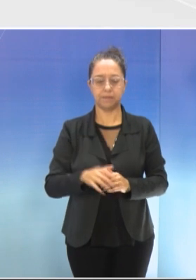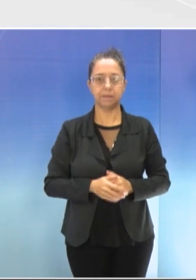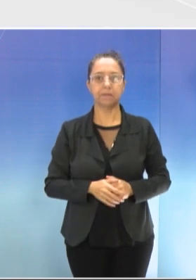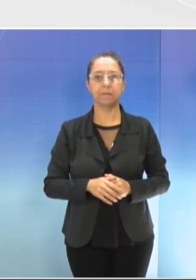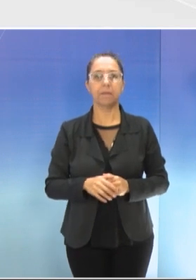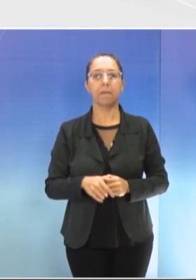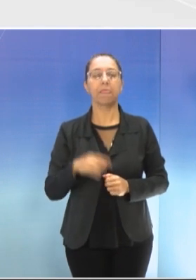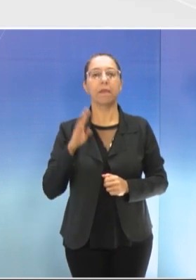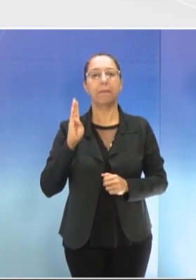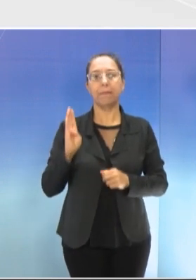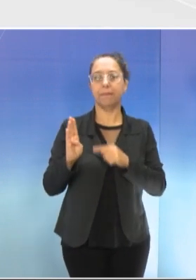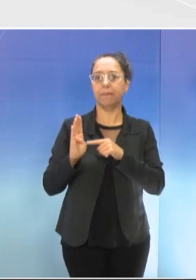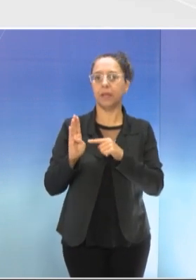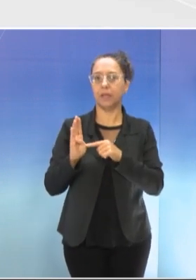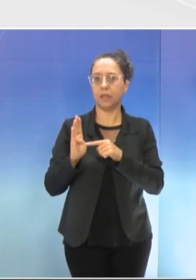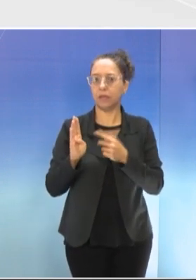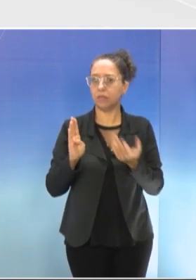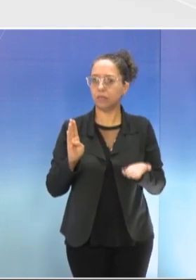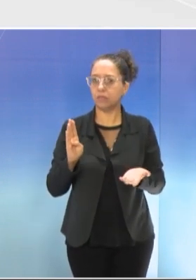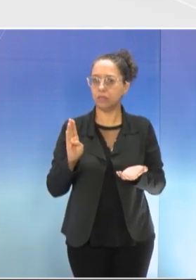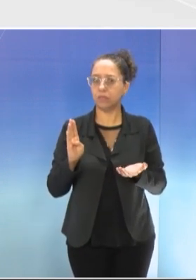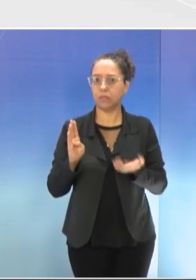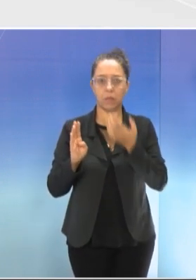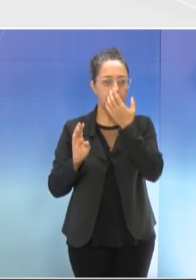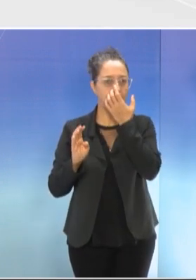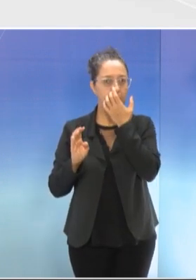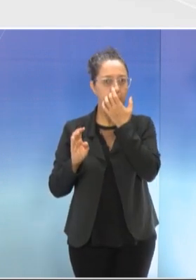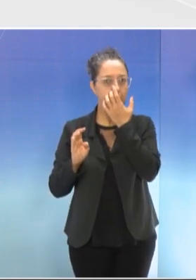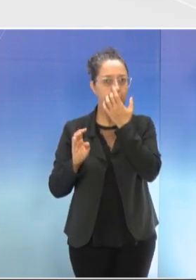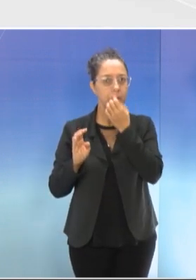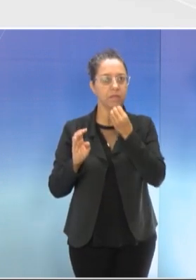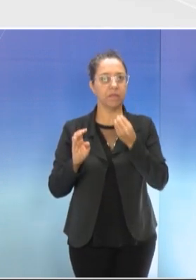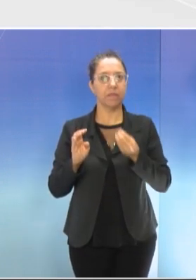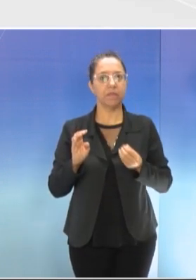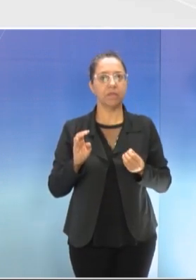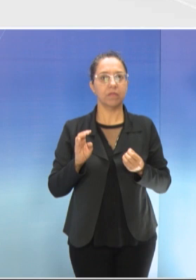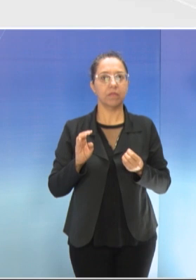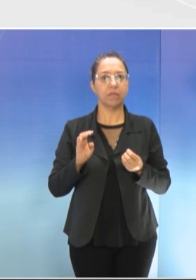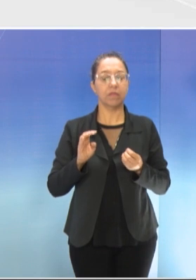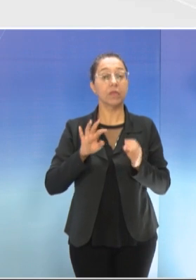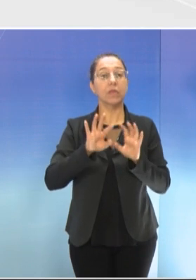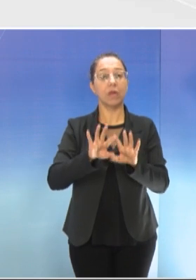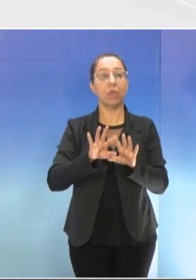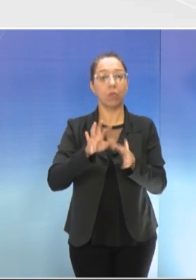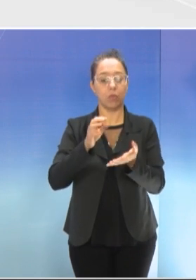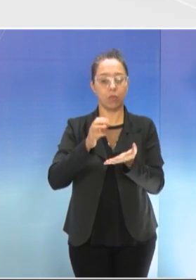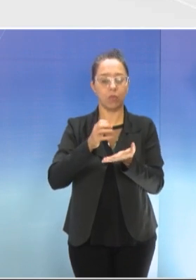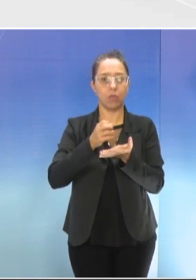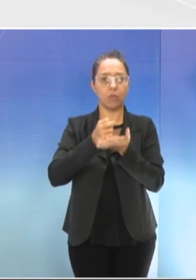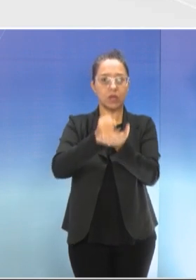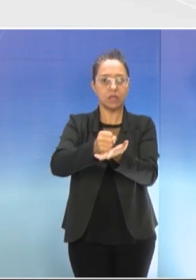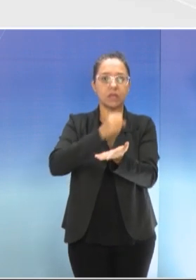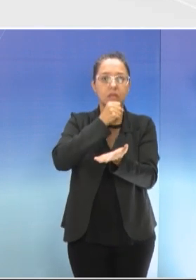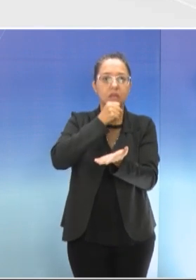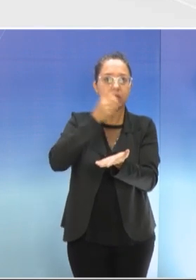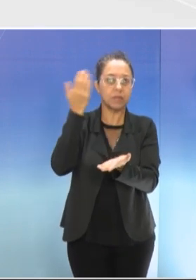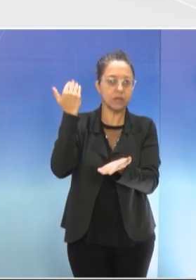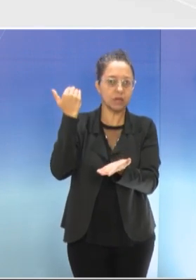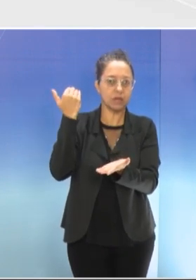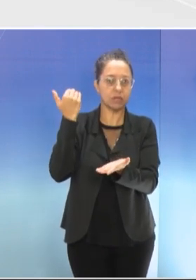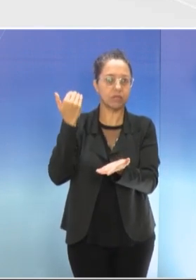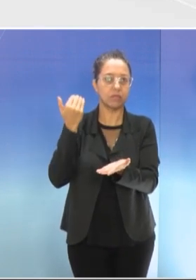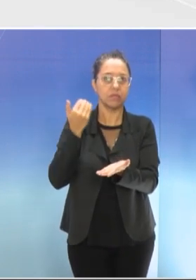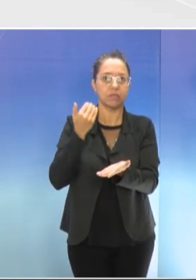falou. Também ele não falou sobre os preceitos do Velho Testamento, então você já tira.